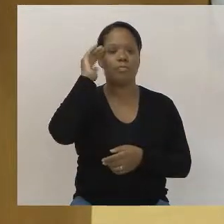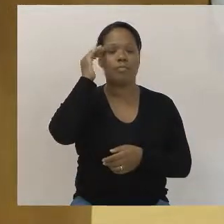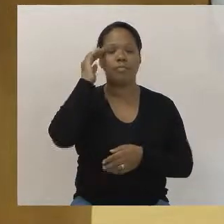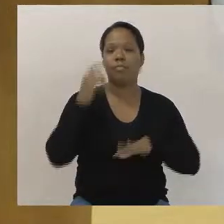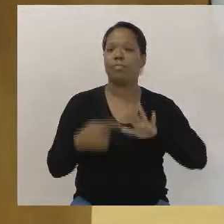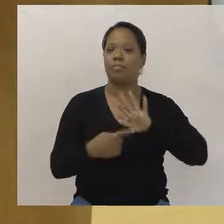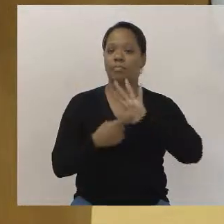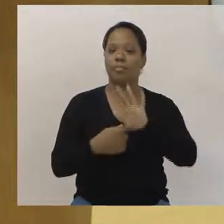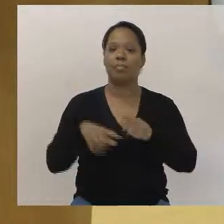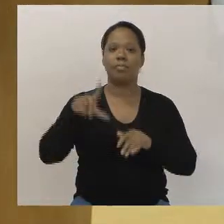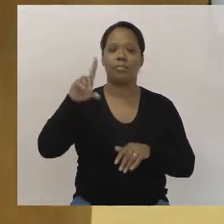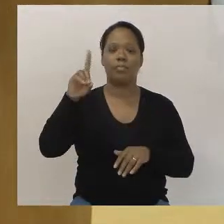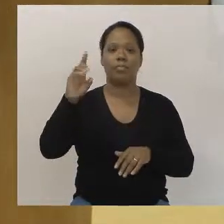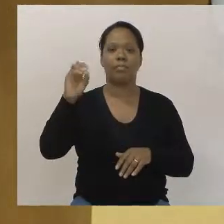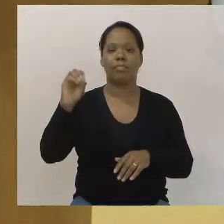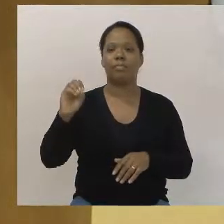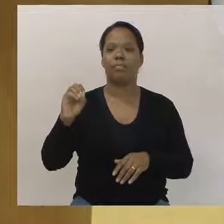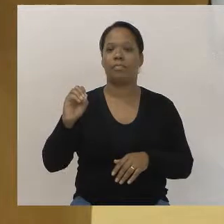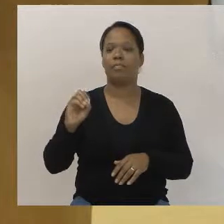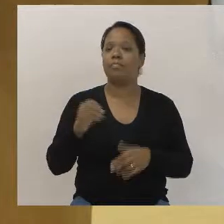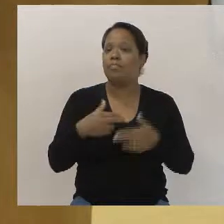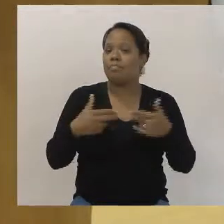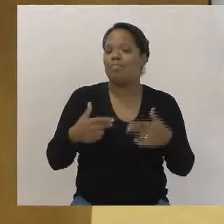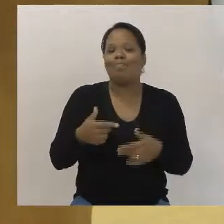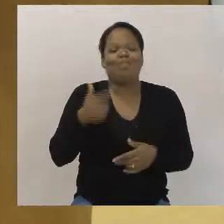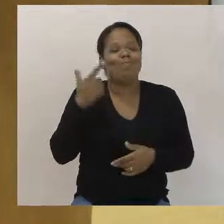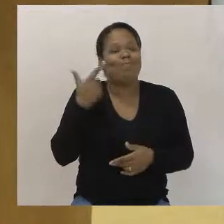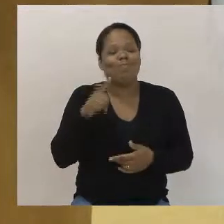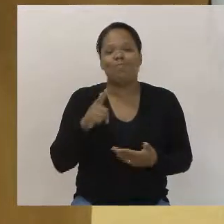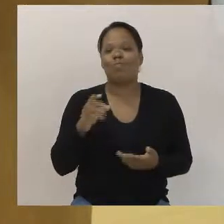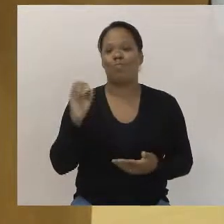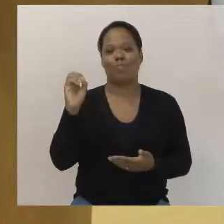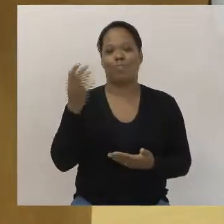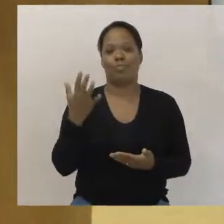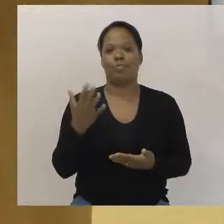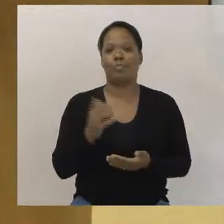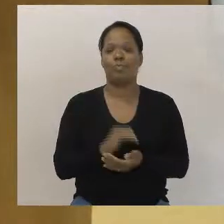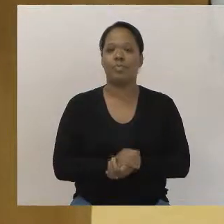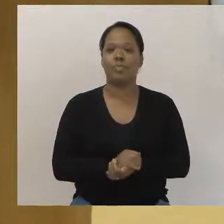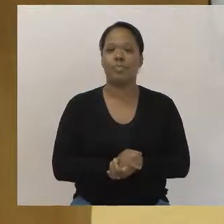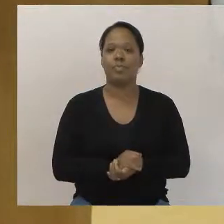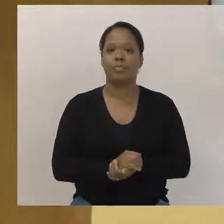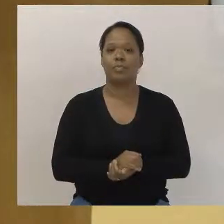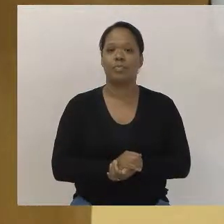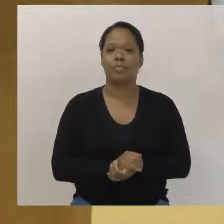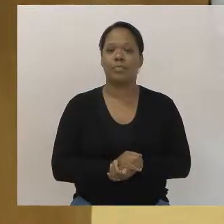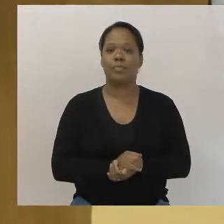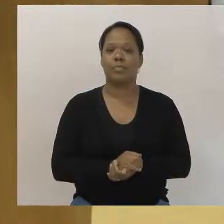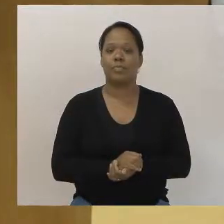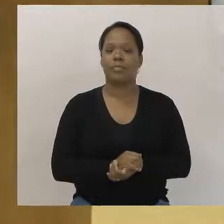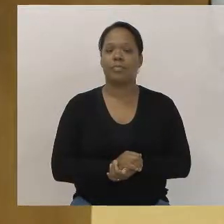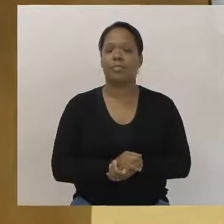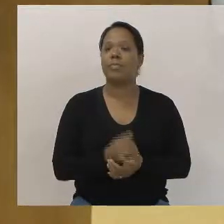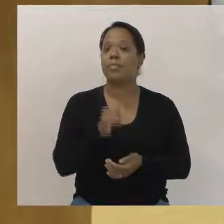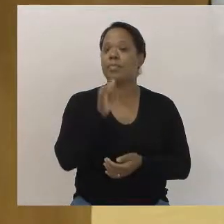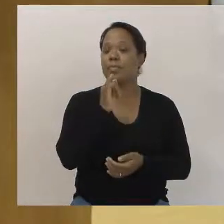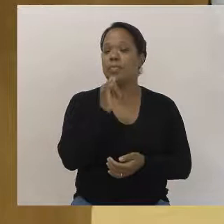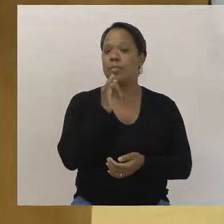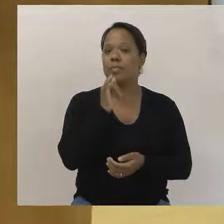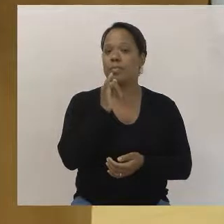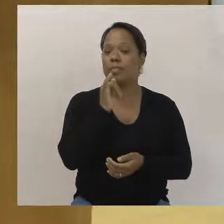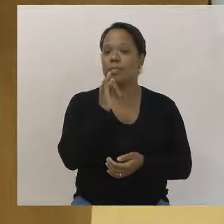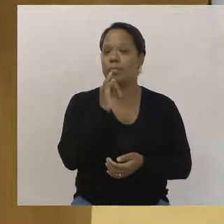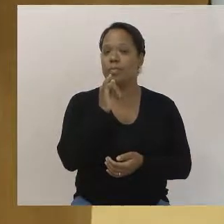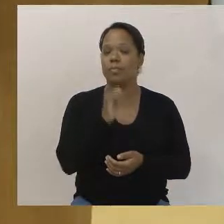apresentado é de ordem umas coisas que não deu pra fazer né e foi fazer né aqui nem por exemplo há